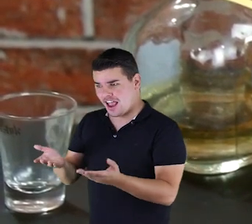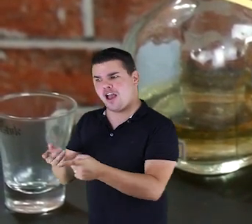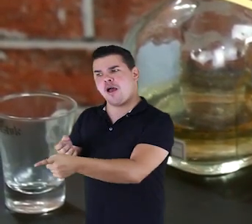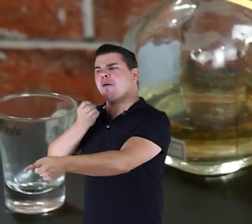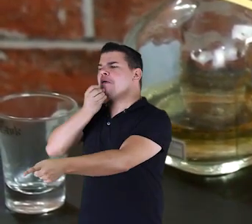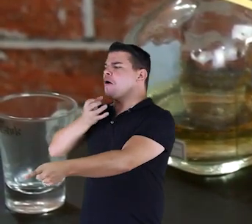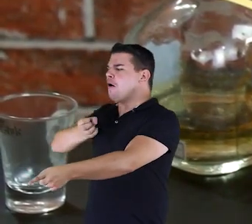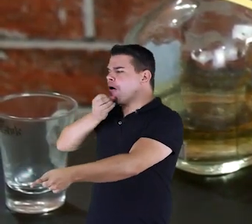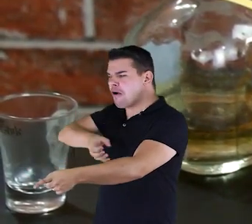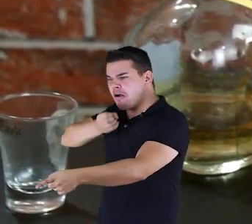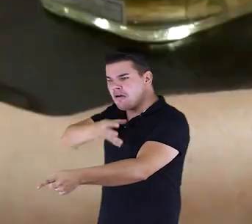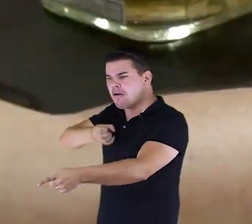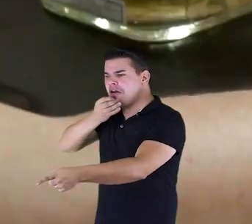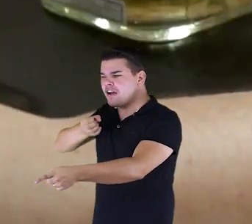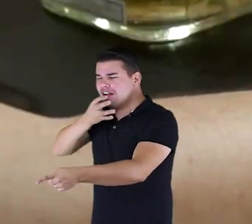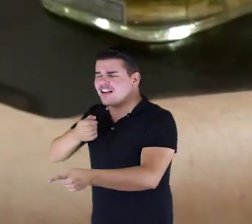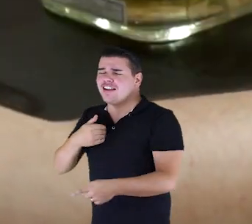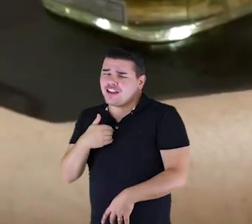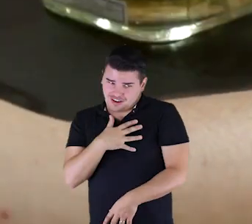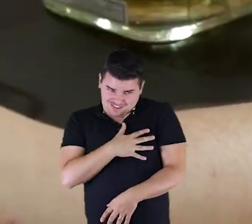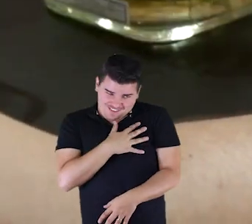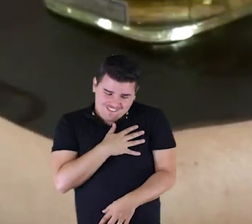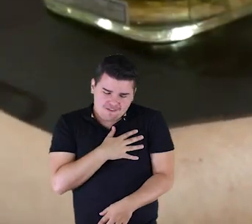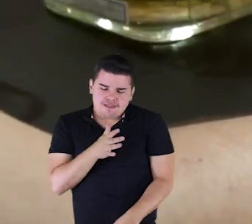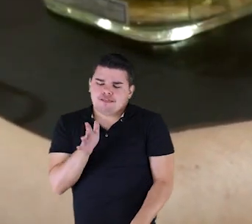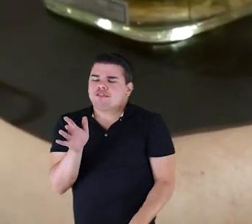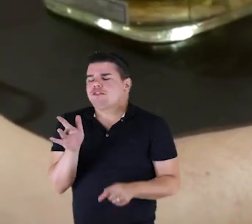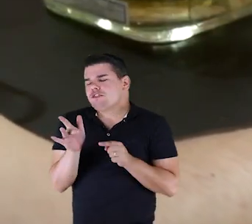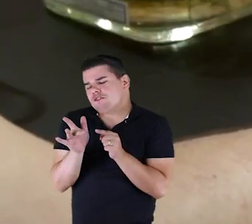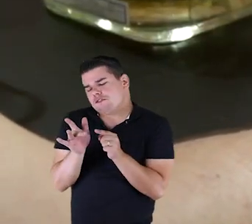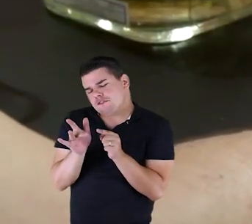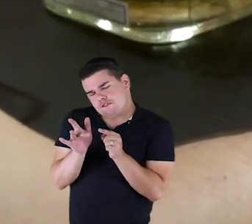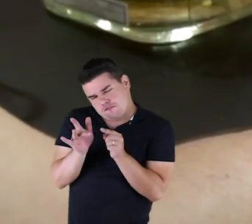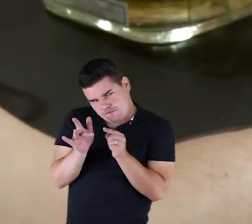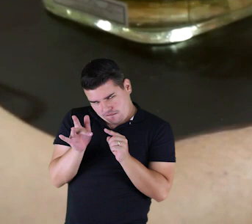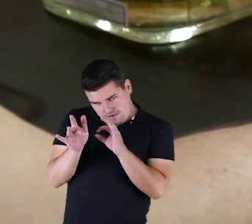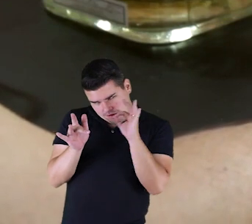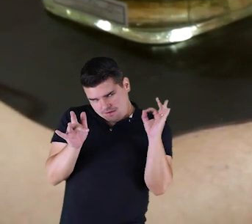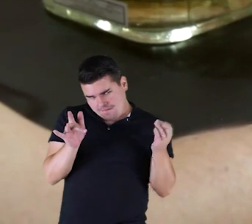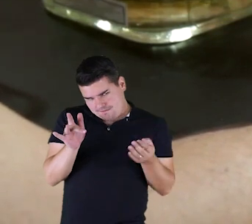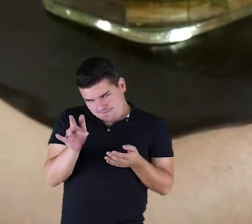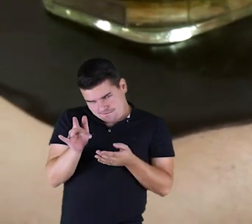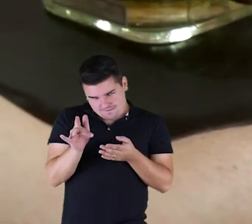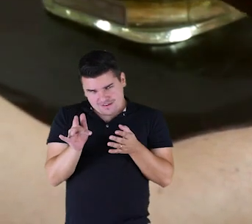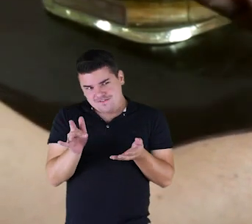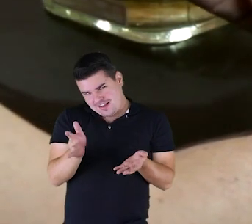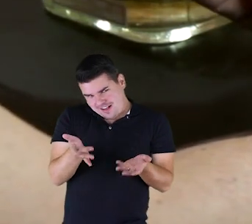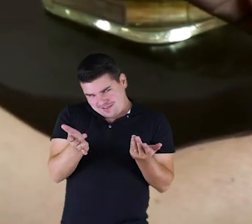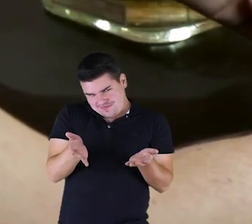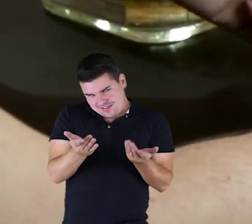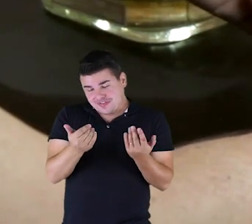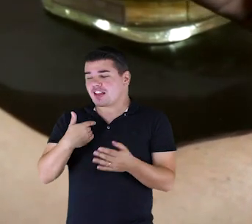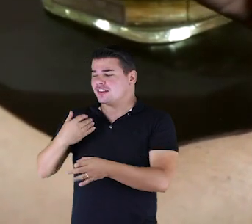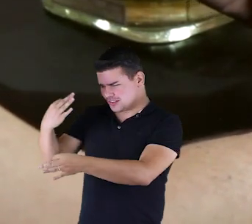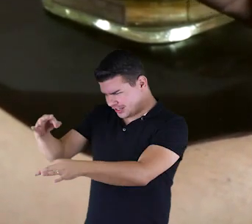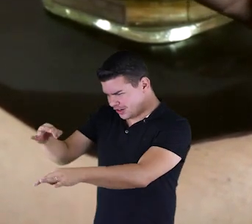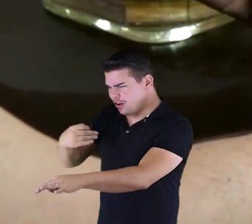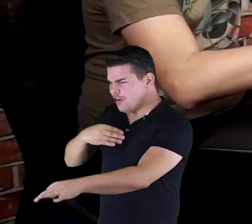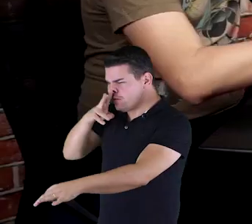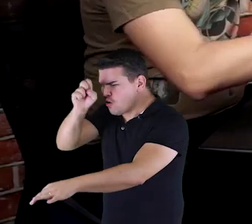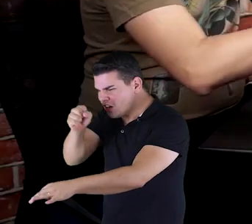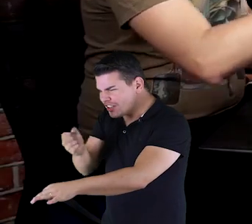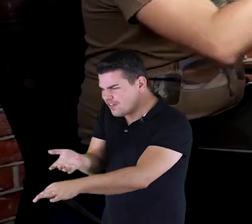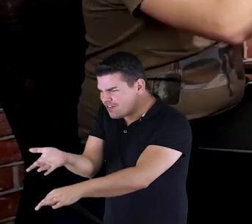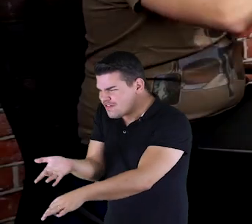um bloco mais abaixo, retirando. Eu gosto do dedinho do Cid. Ele é maneiro. Vai, não. Tá certinho. Empurra com o porto.